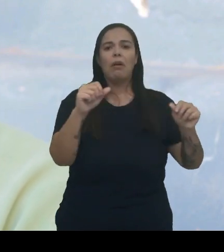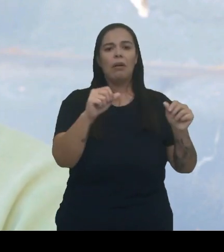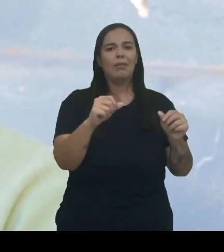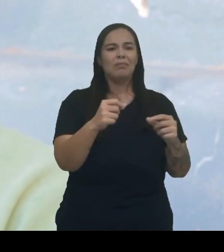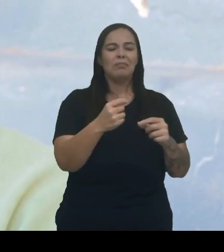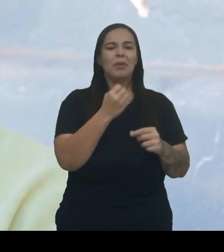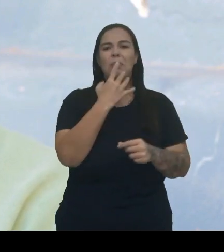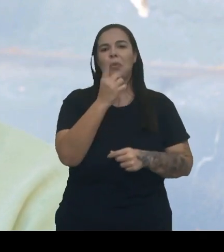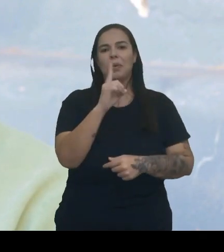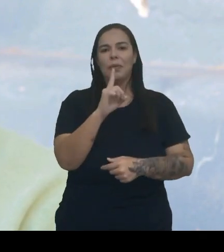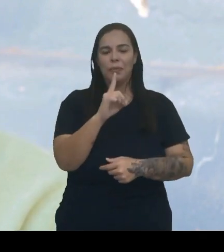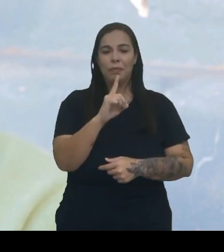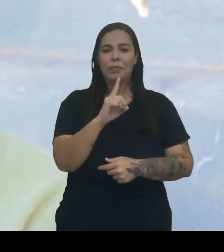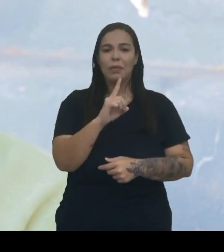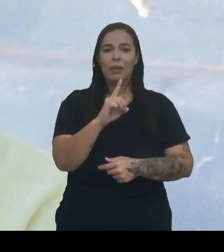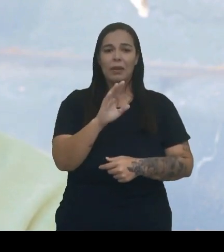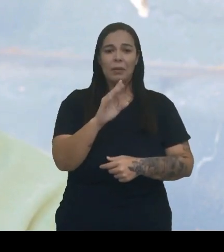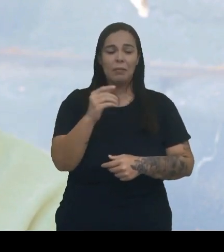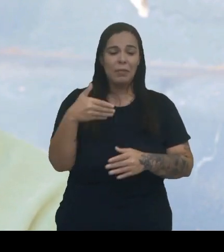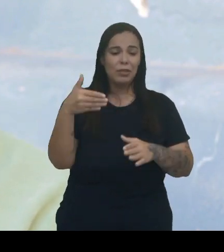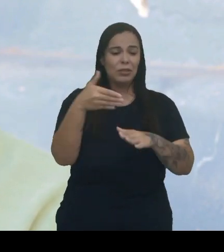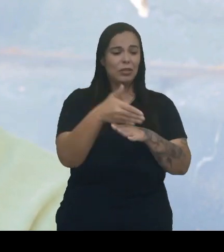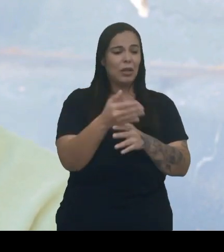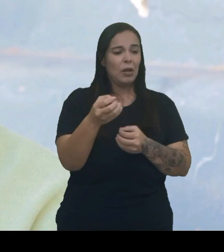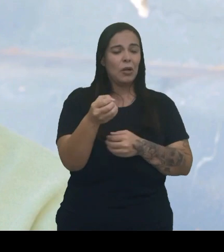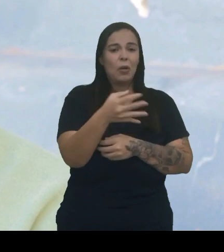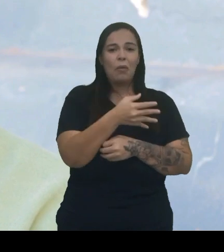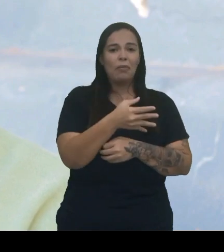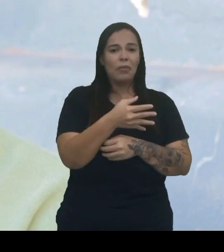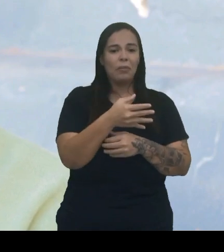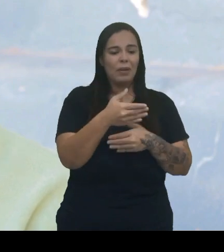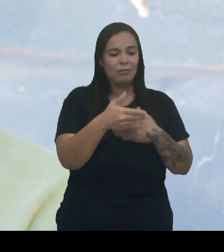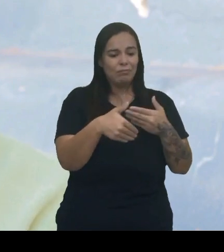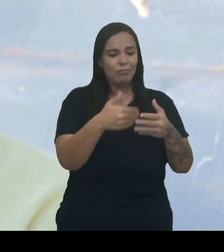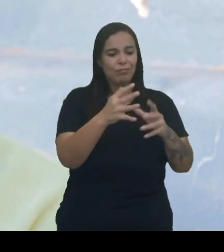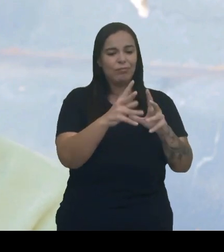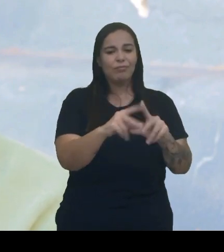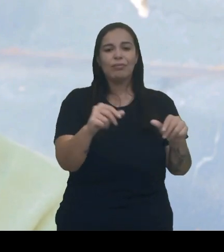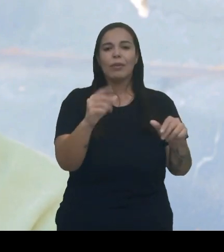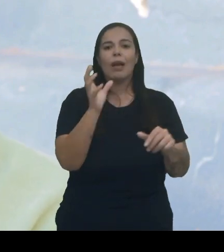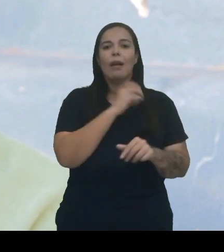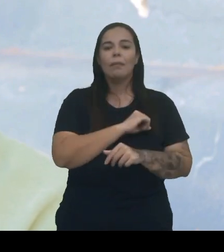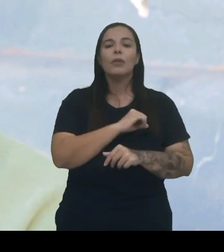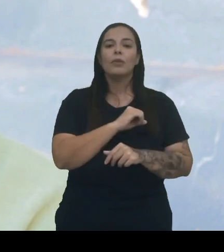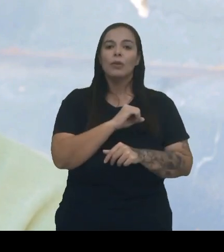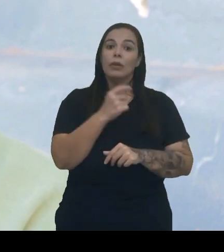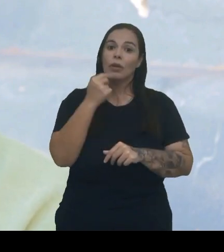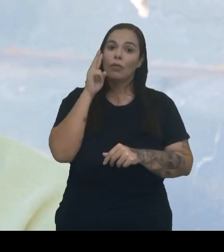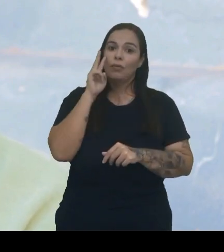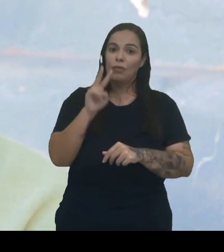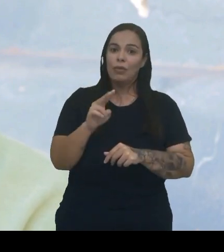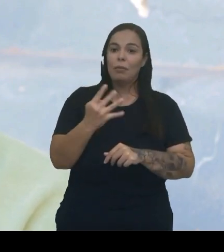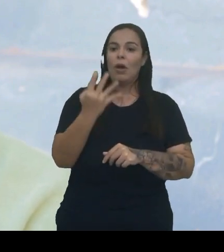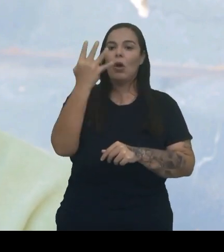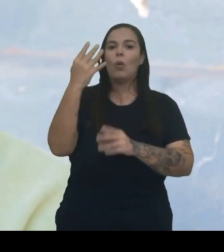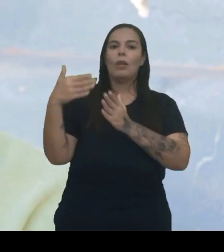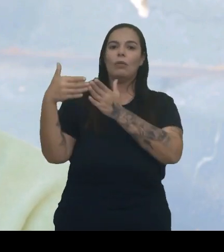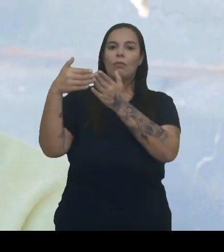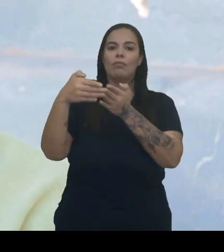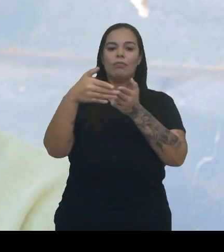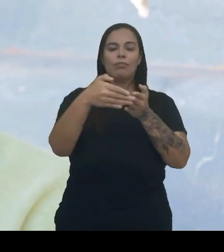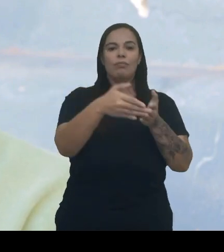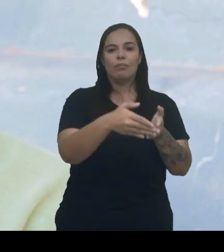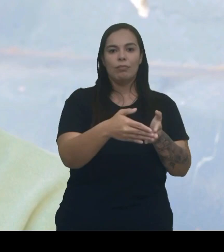canoa. Novinha, crua, tá entendendo? Foi as únicas canoas que eu vi chegar aqui, vieram 4 canoas numa